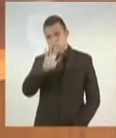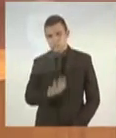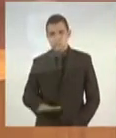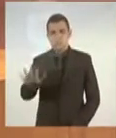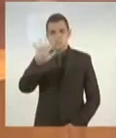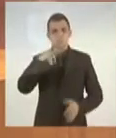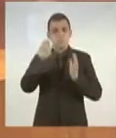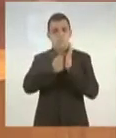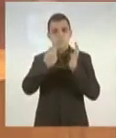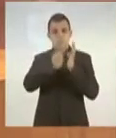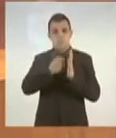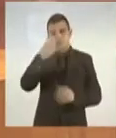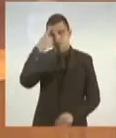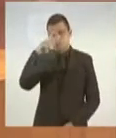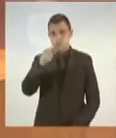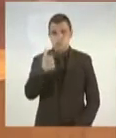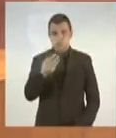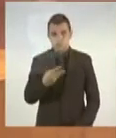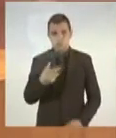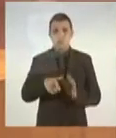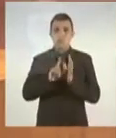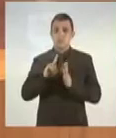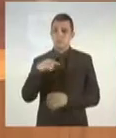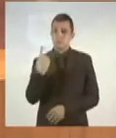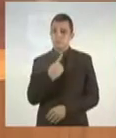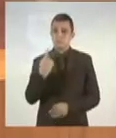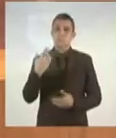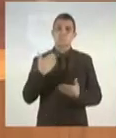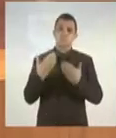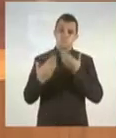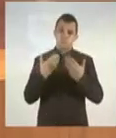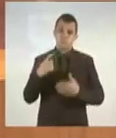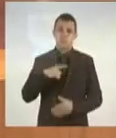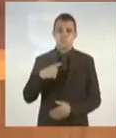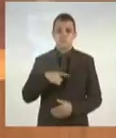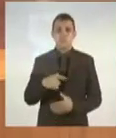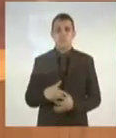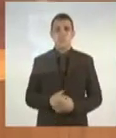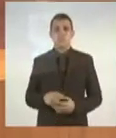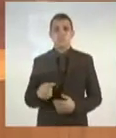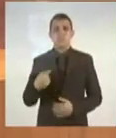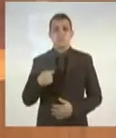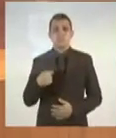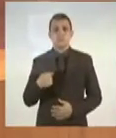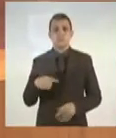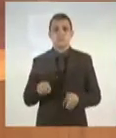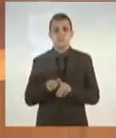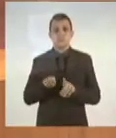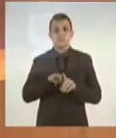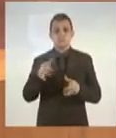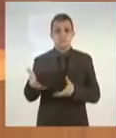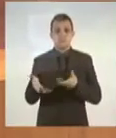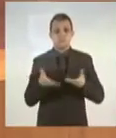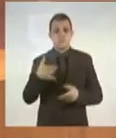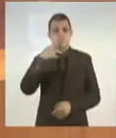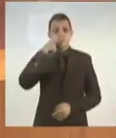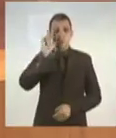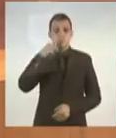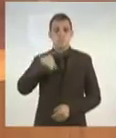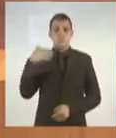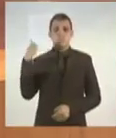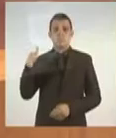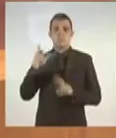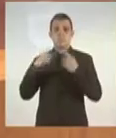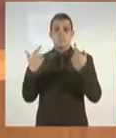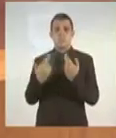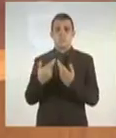13, inclusive tínhamos conversado antes aqui, eu até iria fazer esse convite. Eu tive ontem reunião do